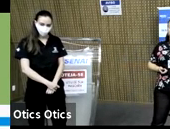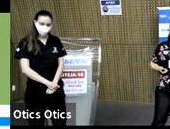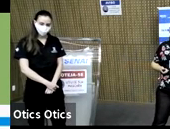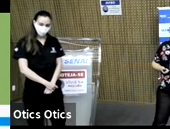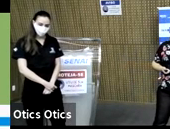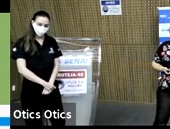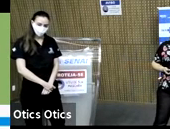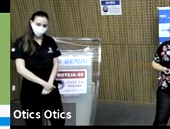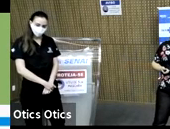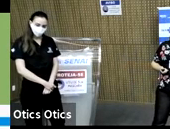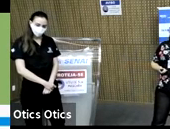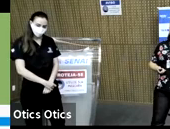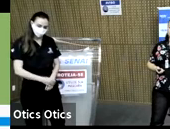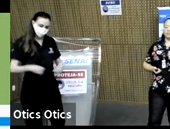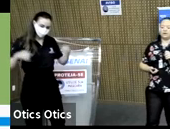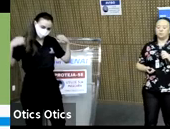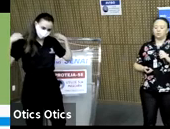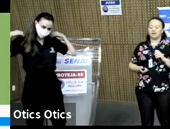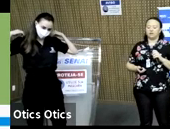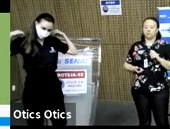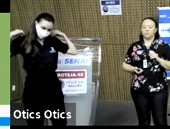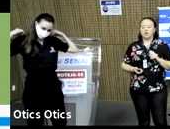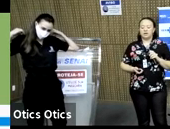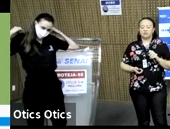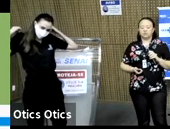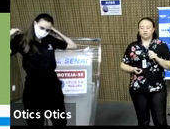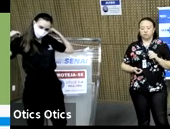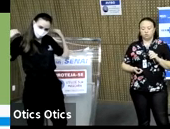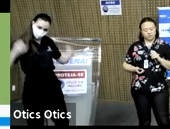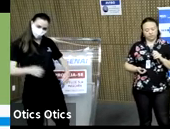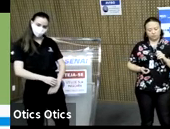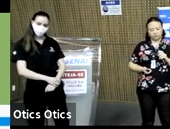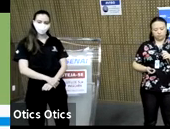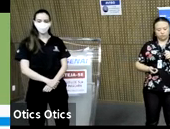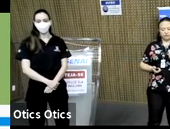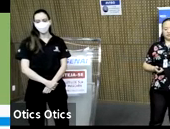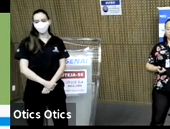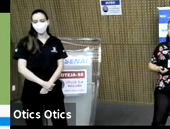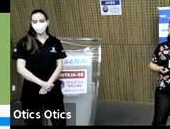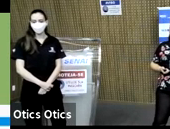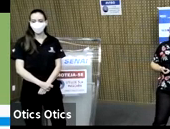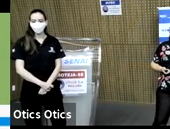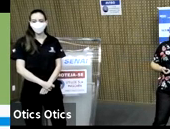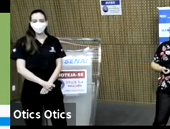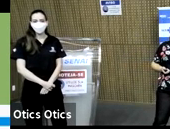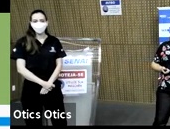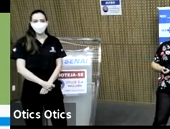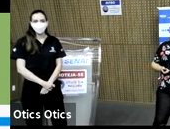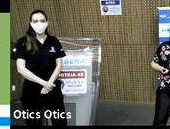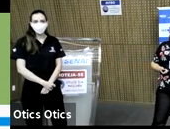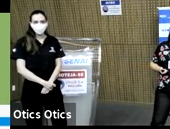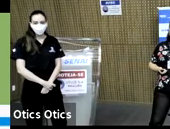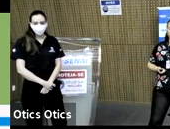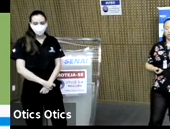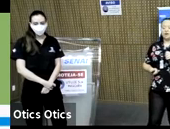22% do serviço social, 3,4% do serviço da visita do médico e nem 1% do